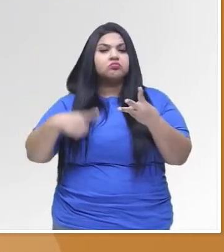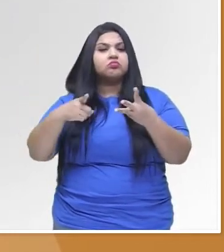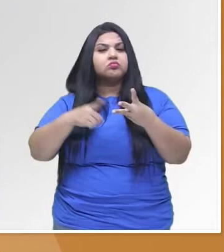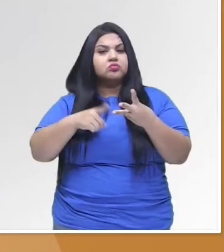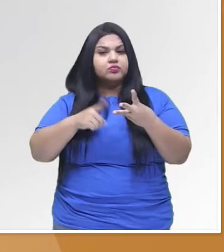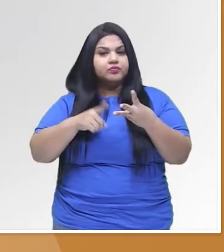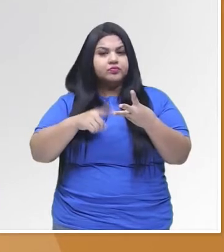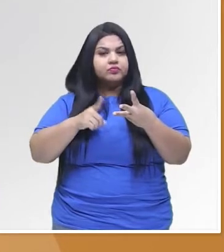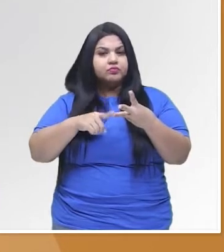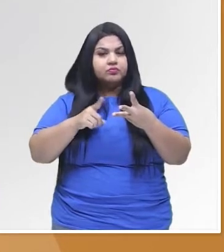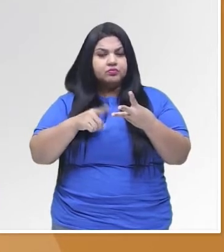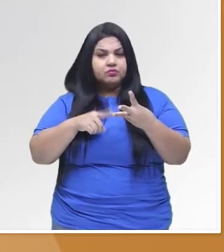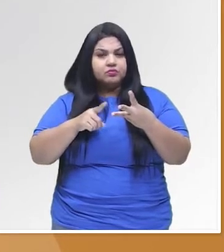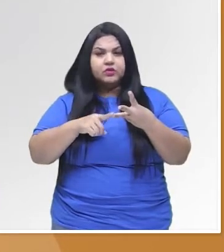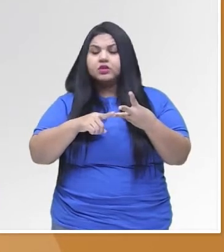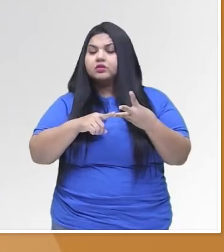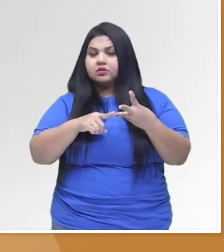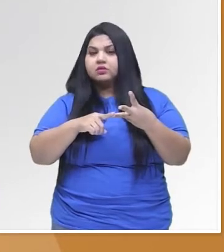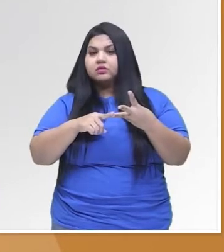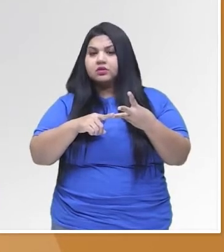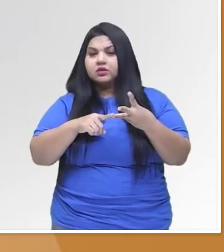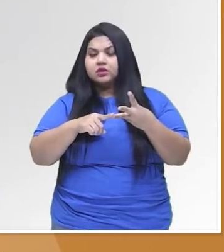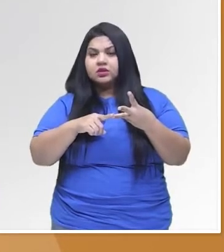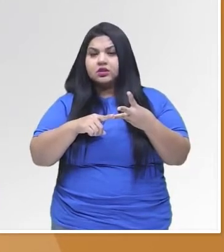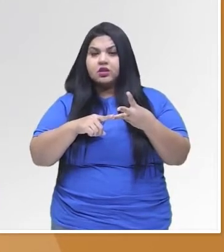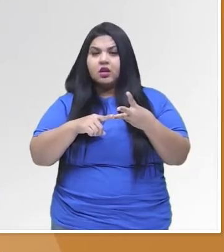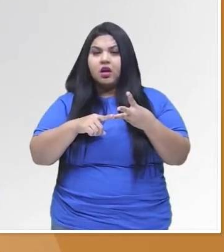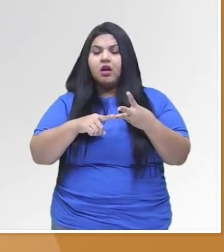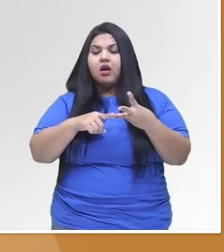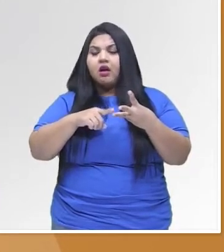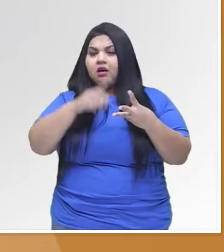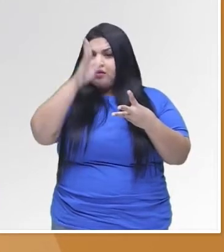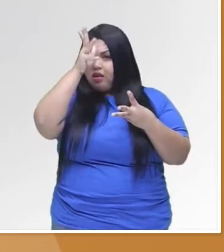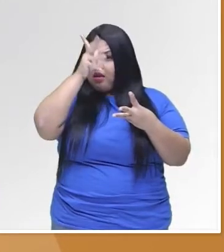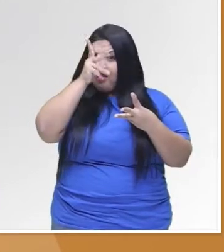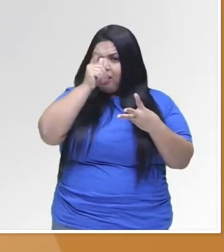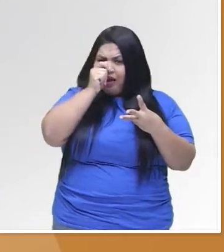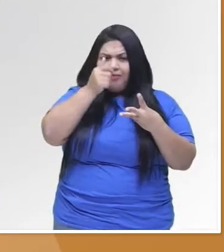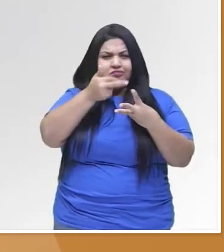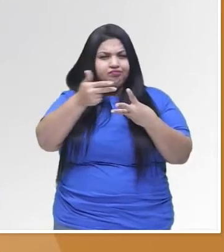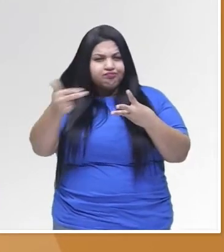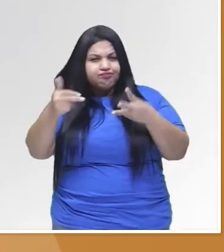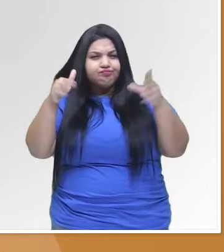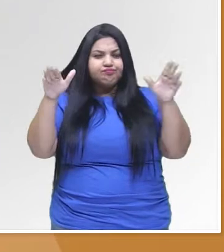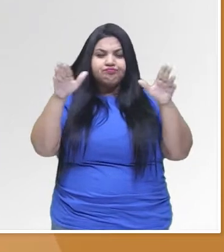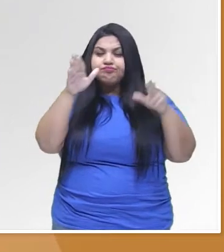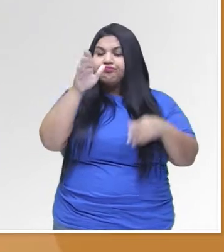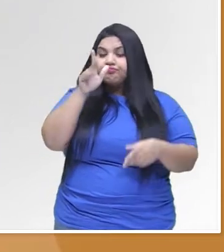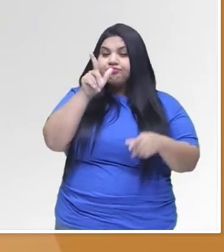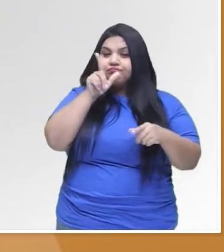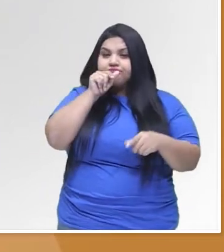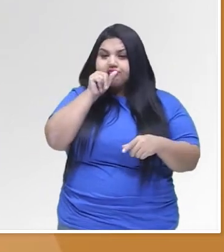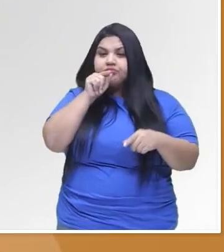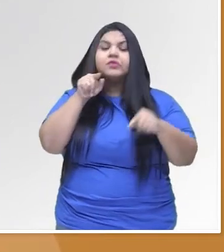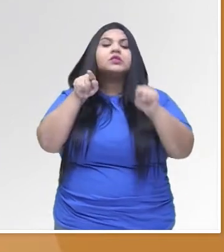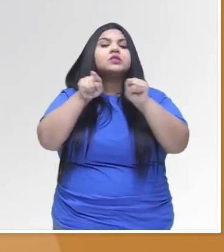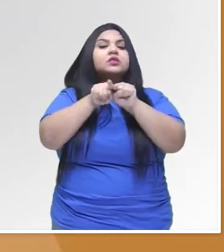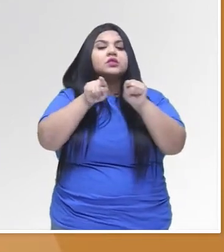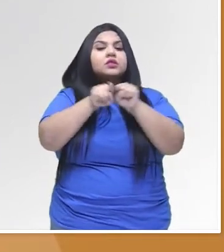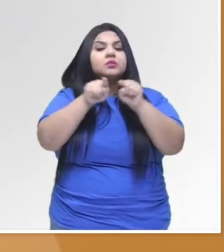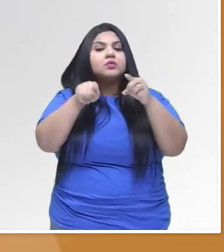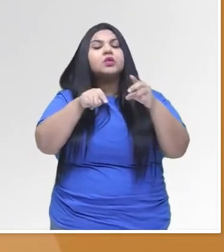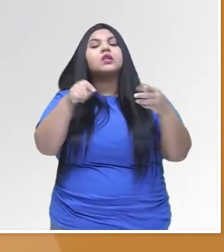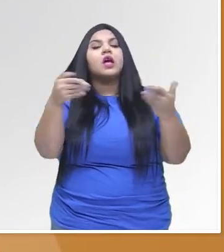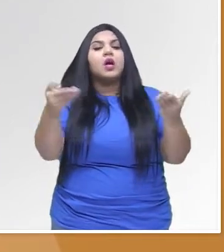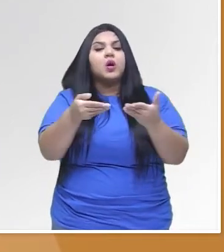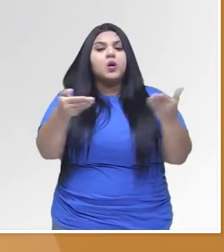pecuária de aves, né? Temos aí a criação de animais e aves. Então é importante destacar, nesse primeiro